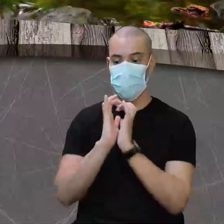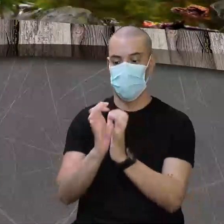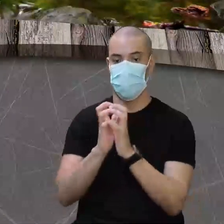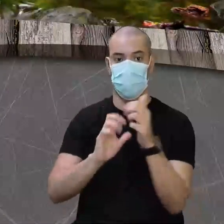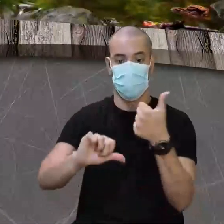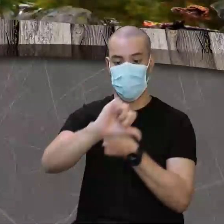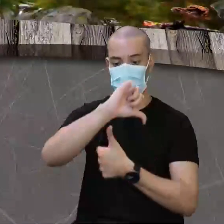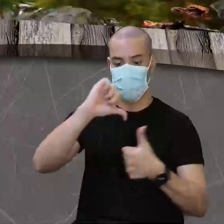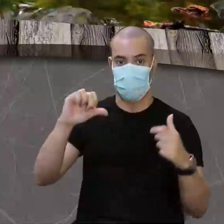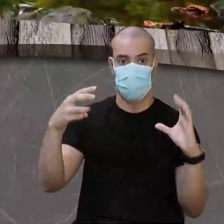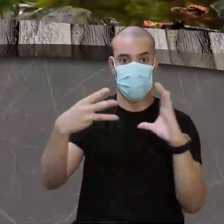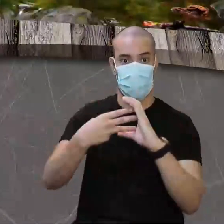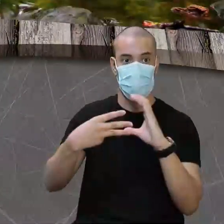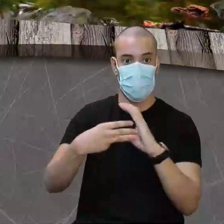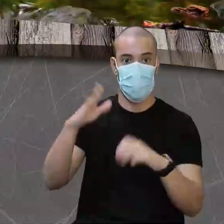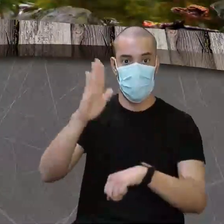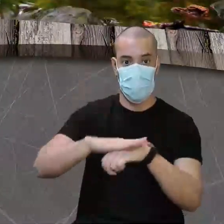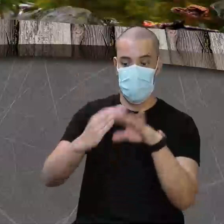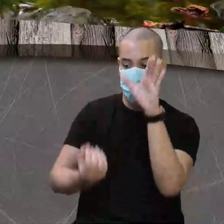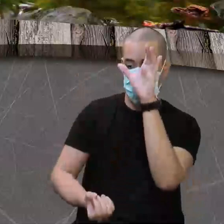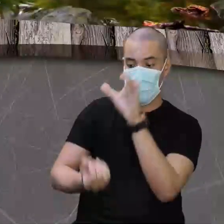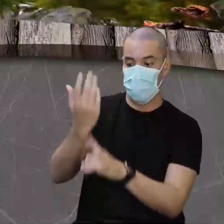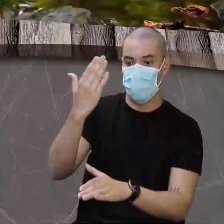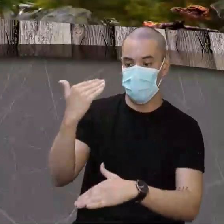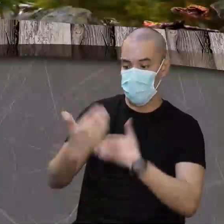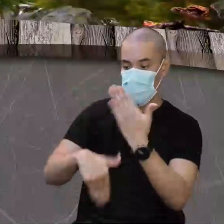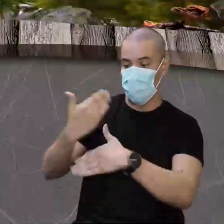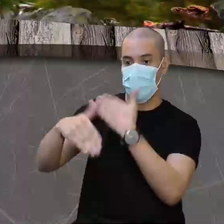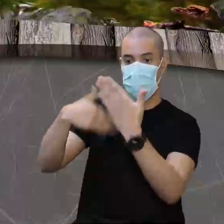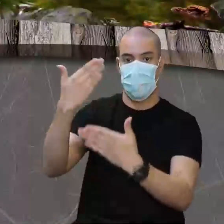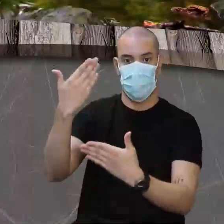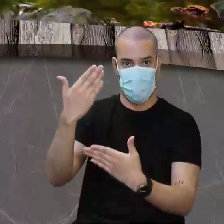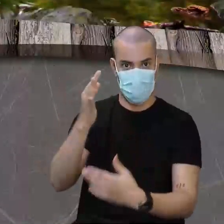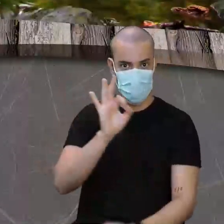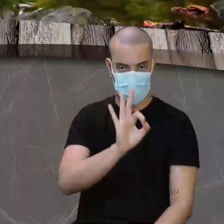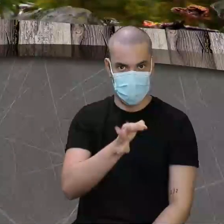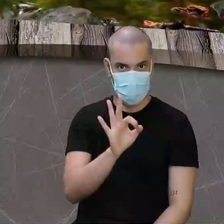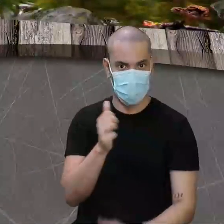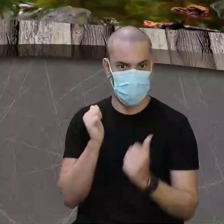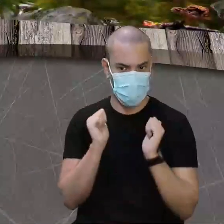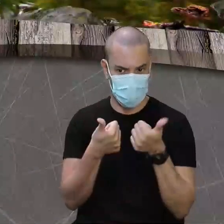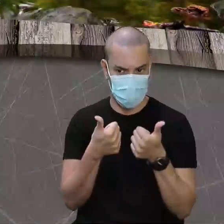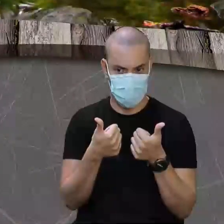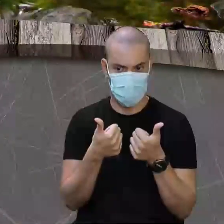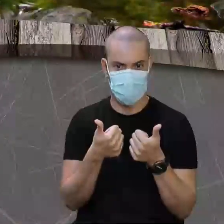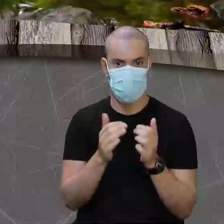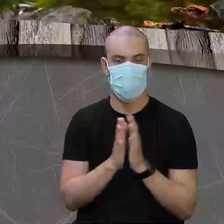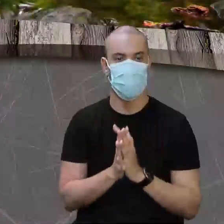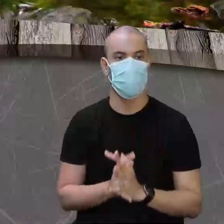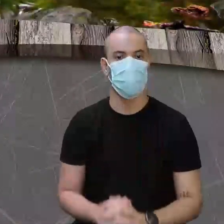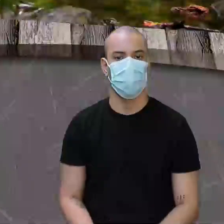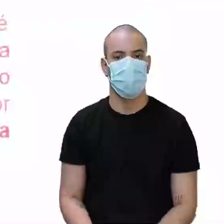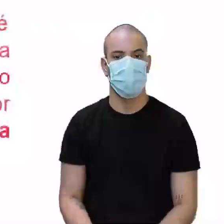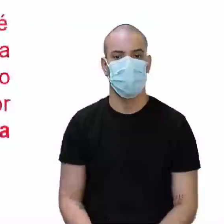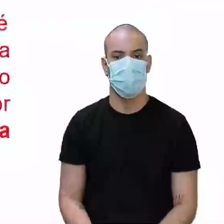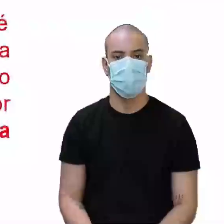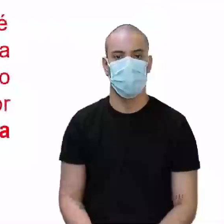metabolizar as suas células, produzir mais células para o seu crescimento e desenvolvimento. Perfeito? Então, olha lá na tela.